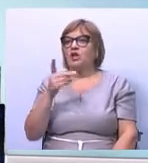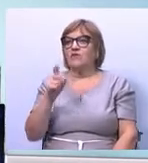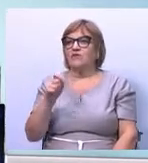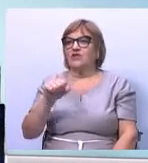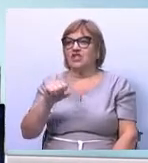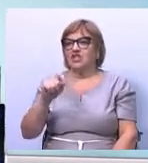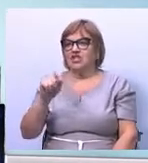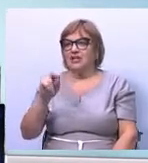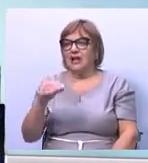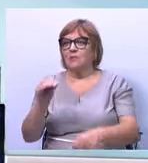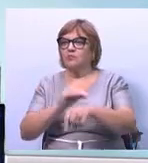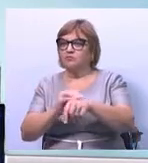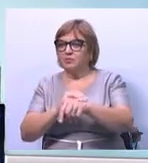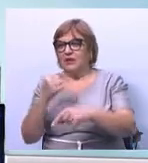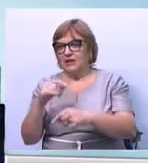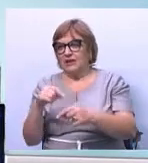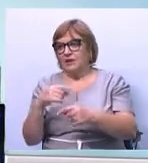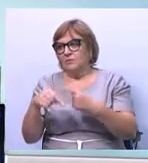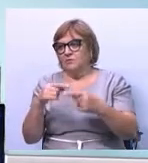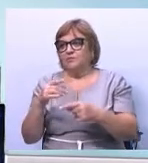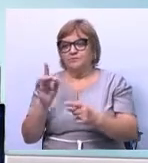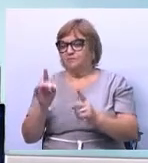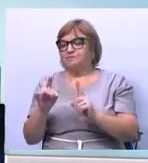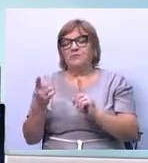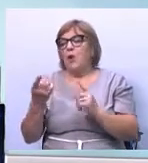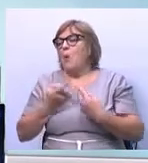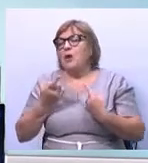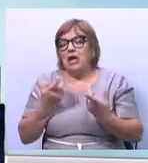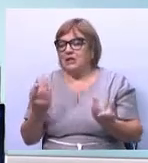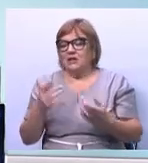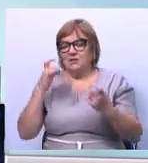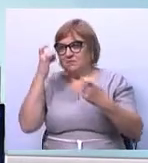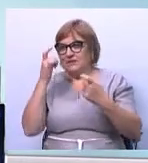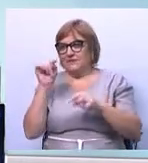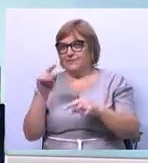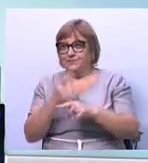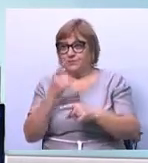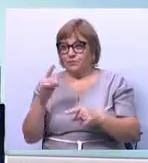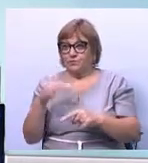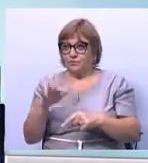para a aplicação tópica. De facto, é obrigatório, entre aspas, pensarmos